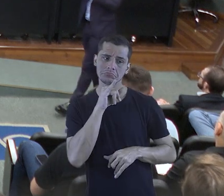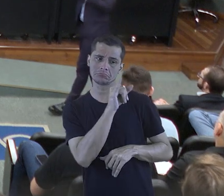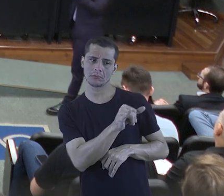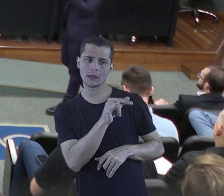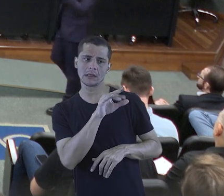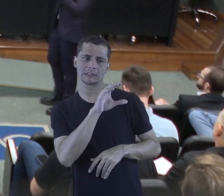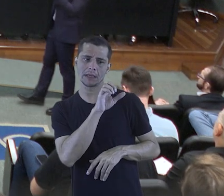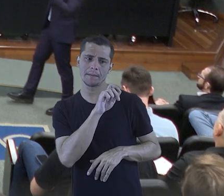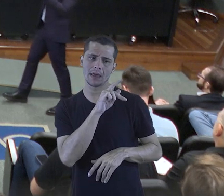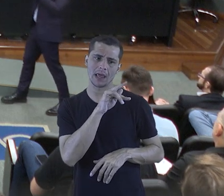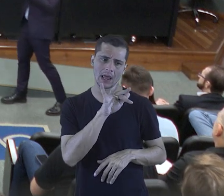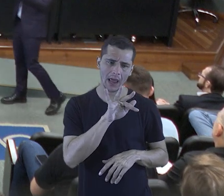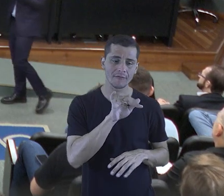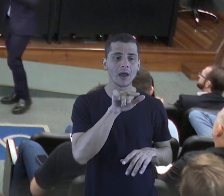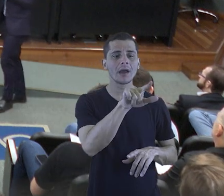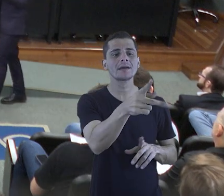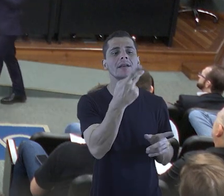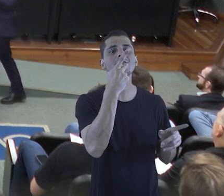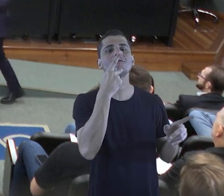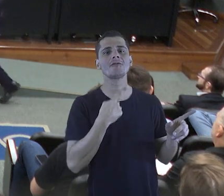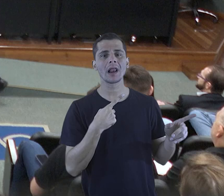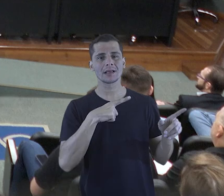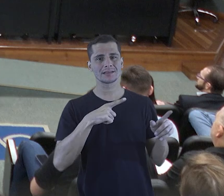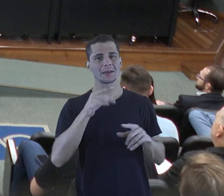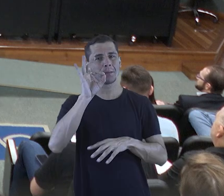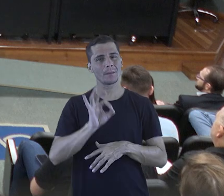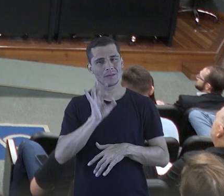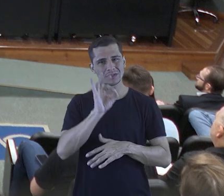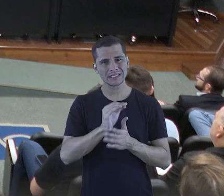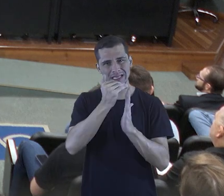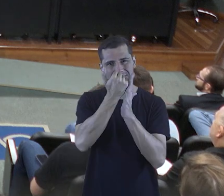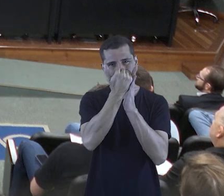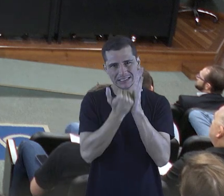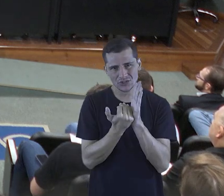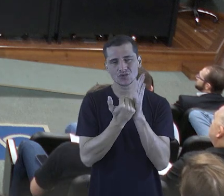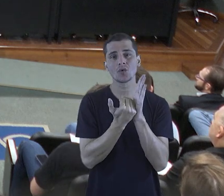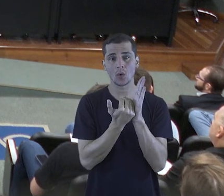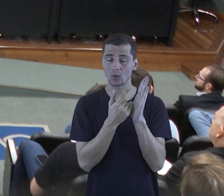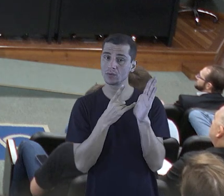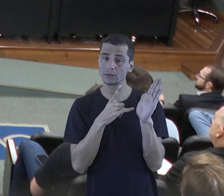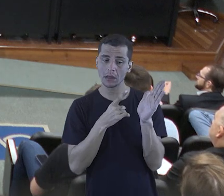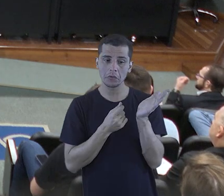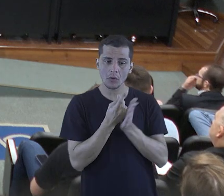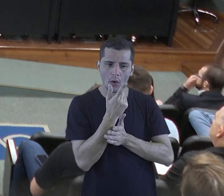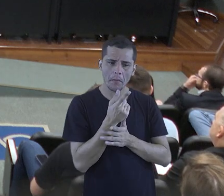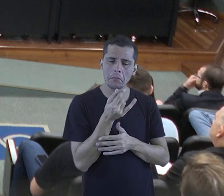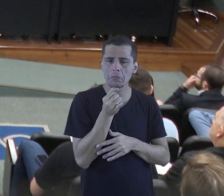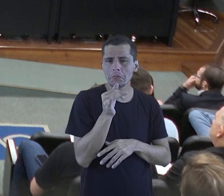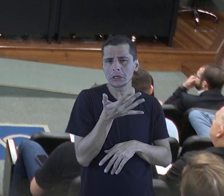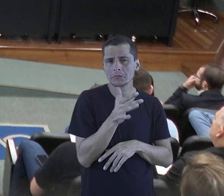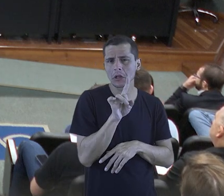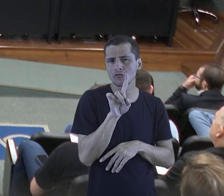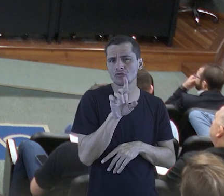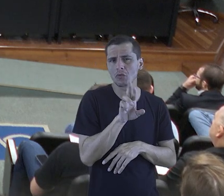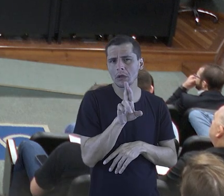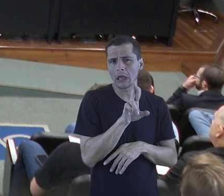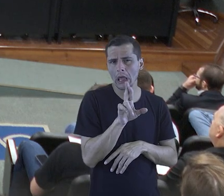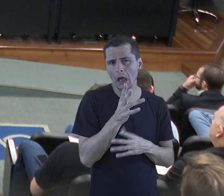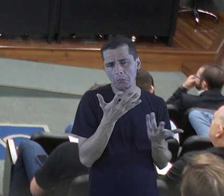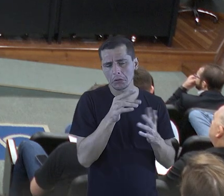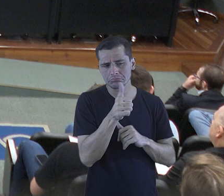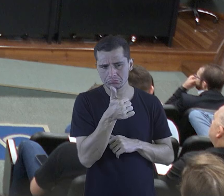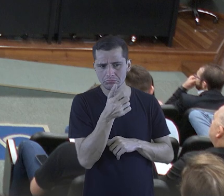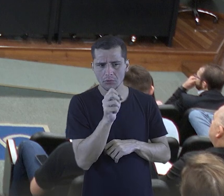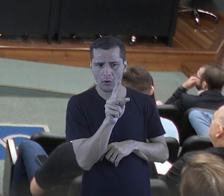O senhor tem algum desconto? Eu falei, tem, OB, seu CPF. Ele pegou meu CPF, etc. Daí, ele falou, o senhor tem X% de desconto.